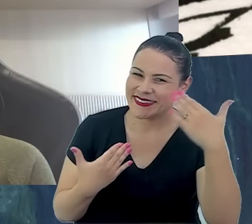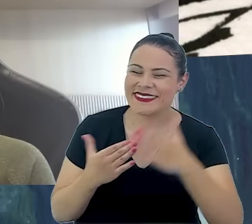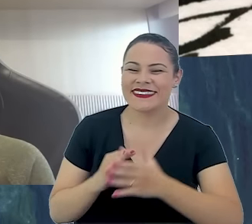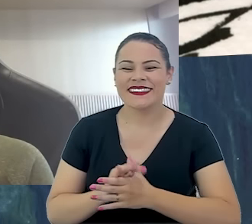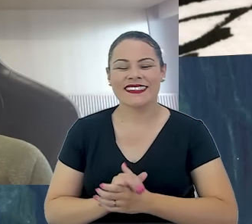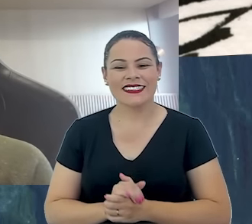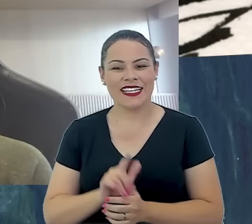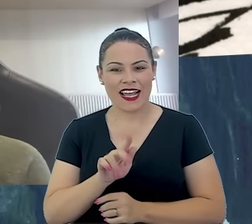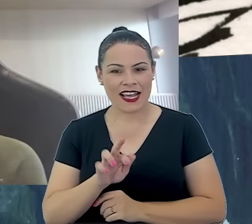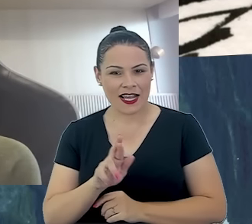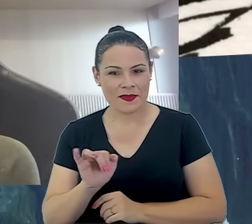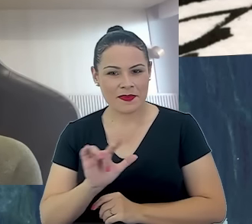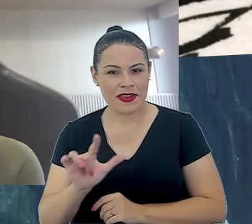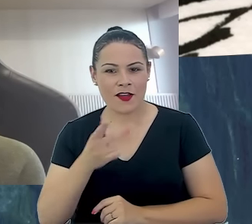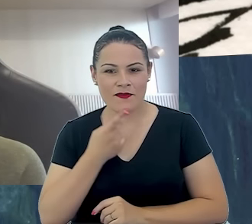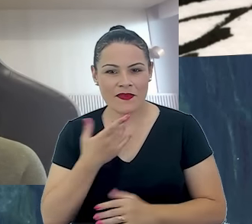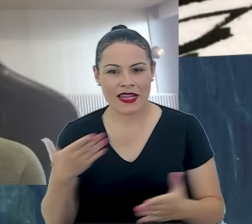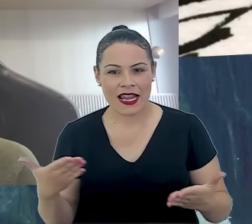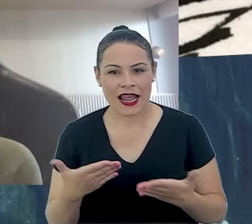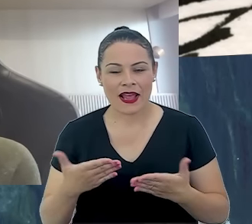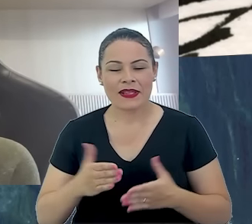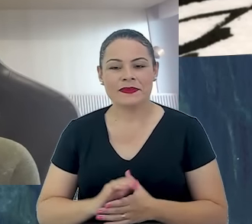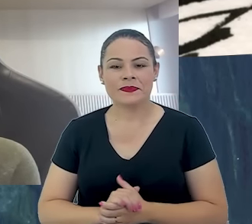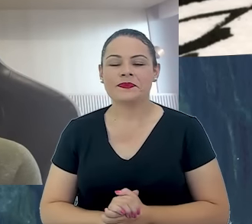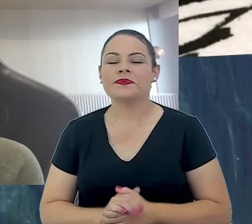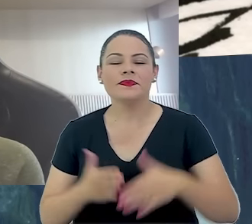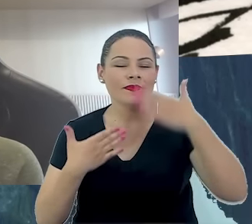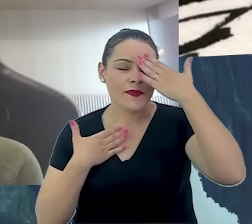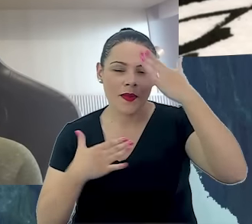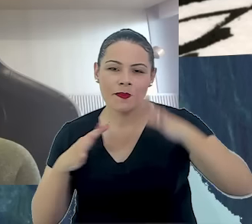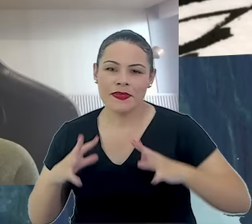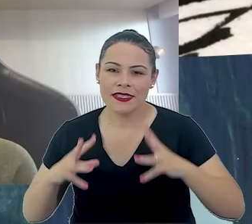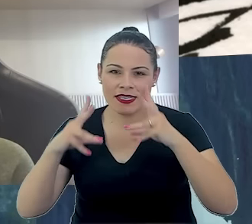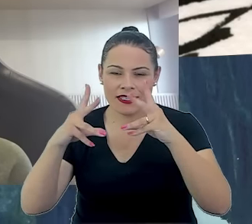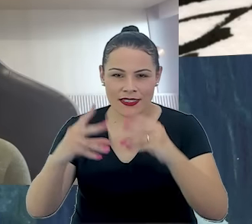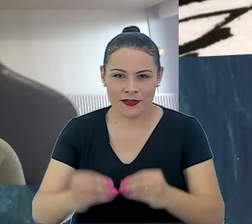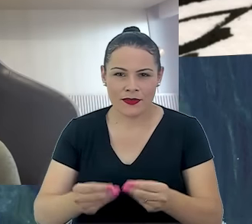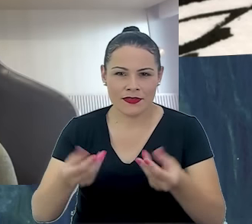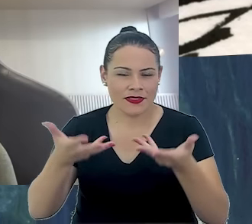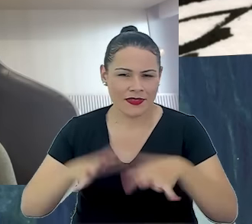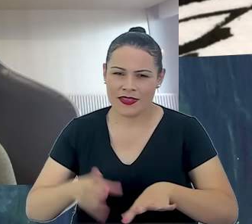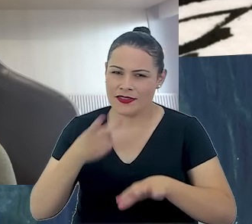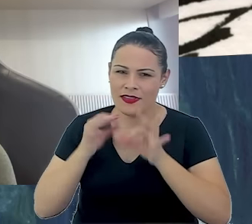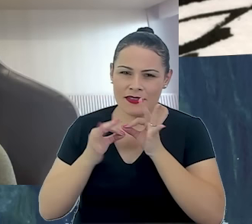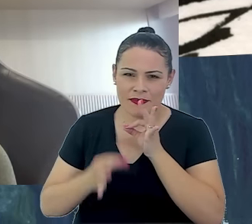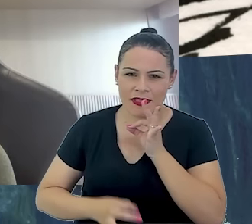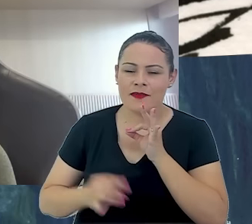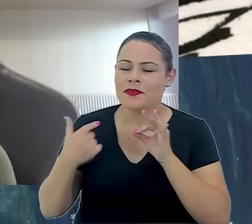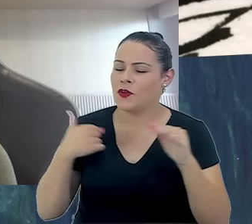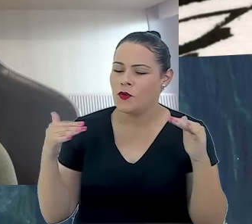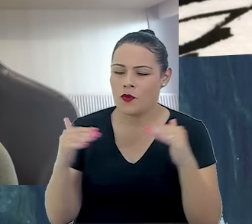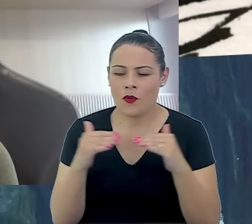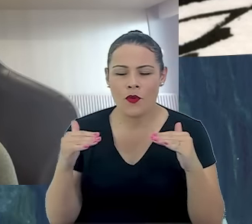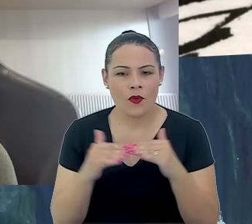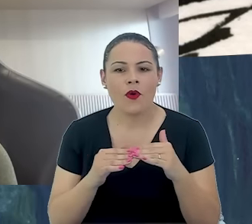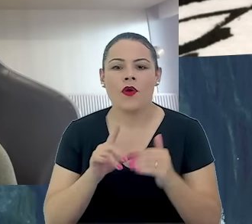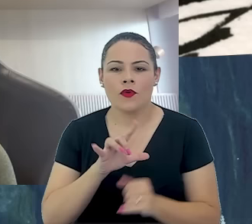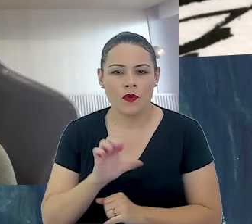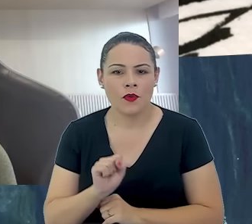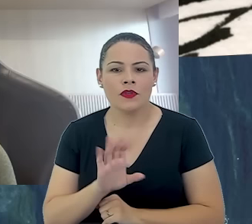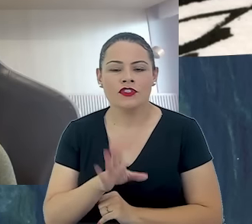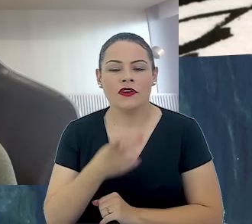obrigado Gabriel por favor obrigado a todos eu eu não quero não podia concordar mais com os